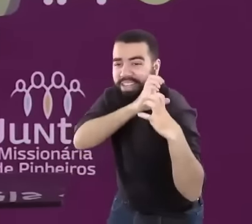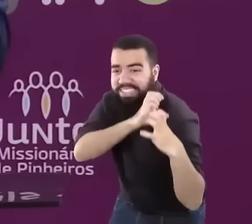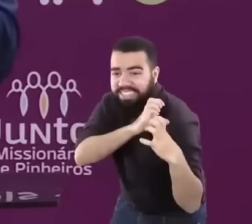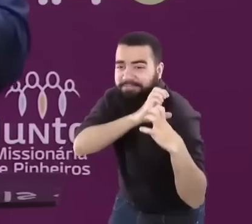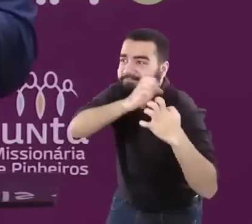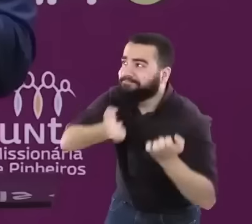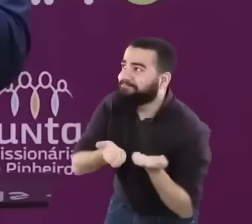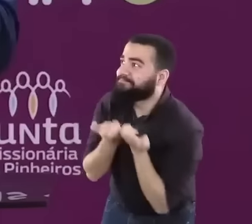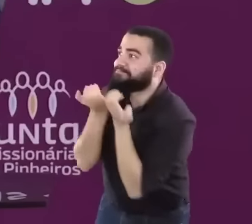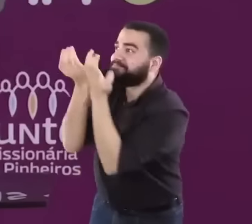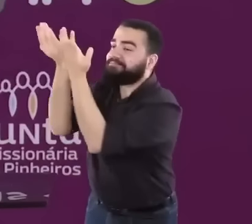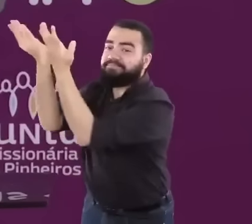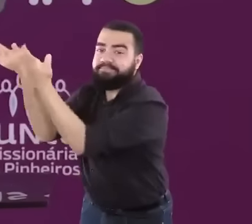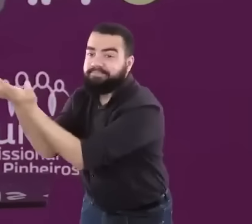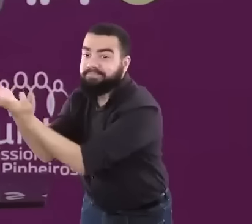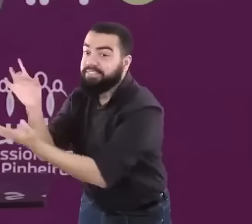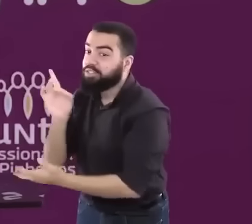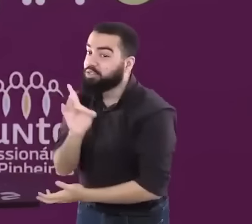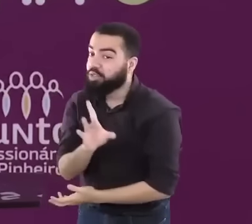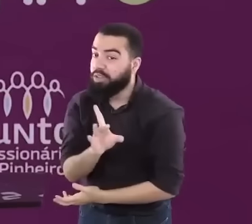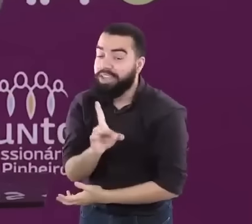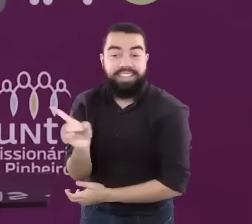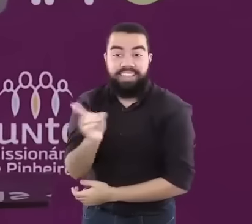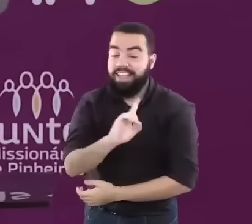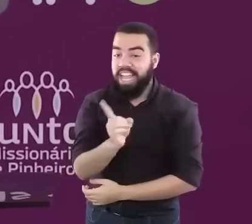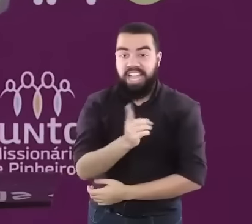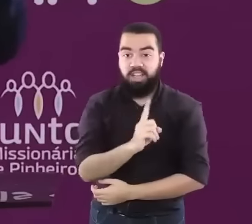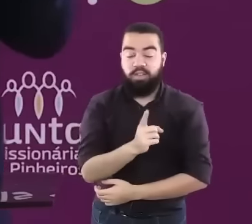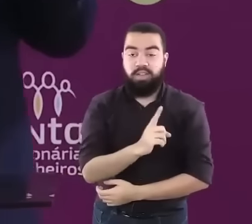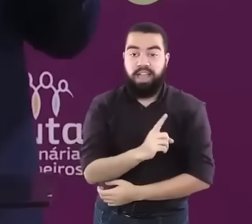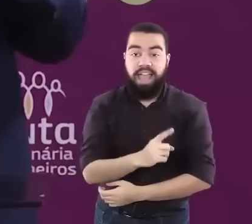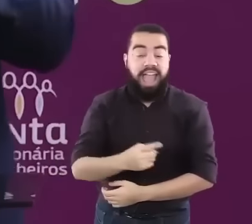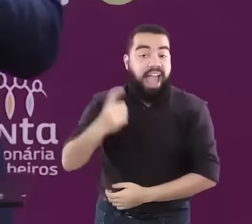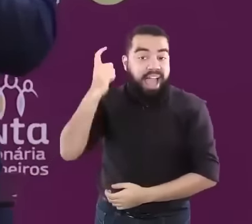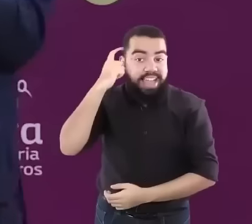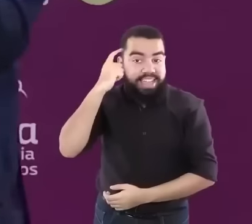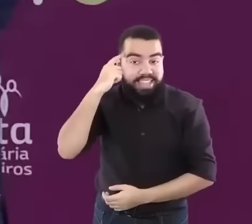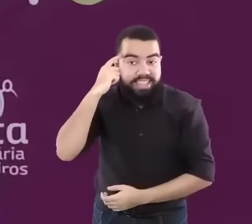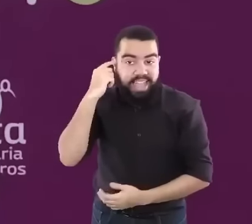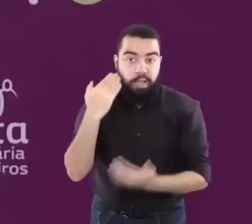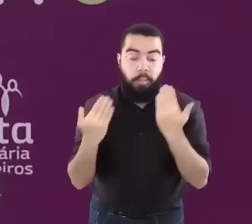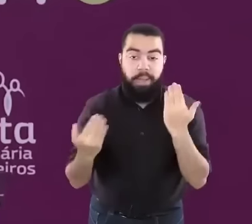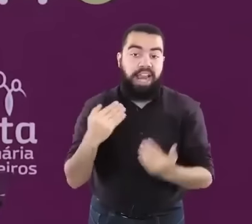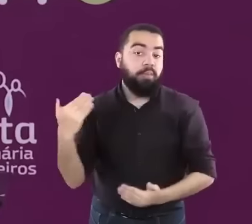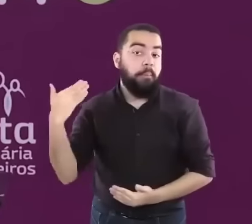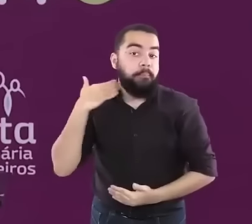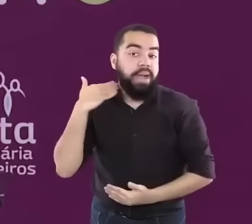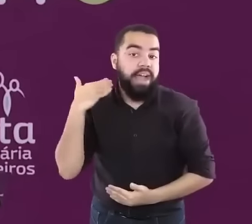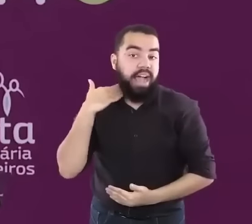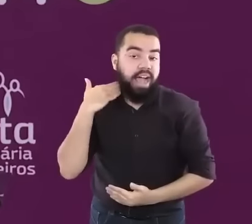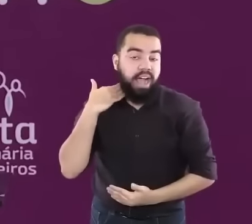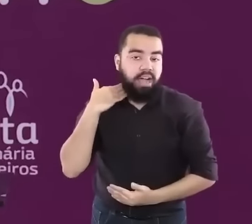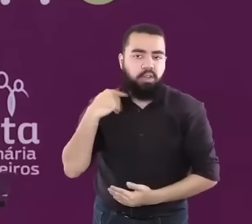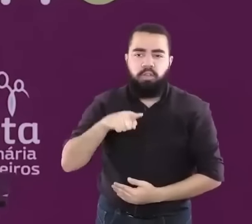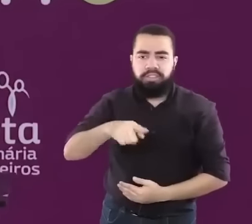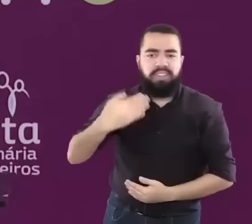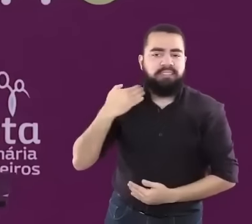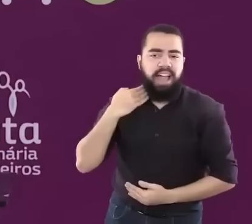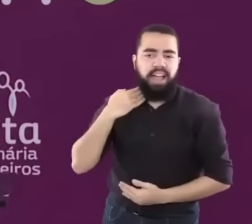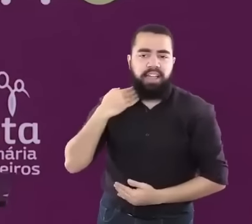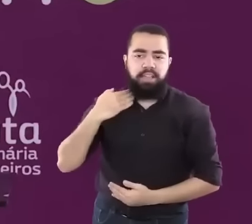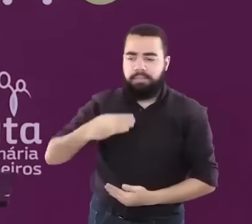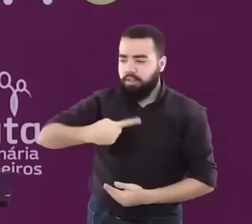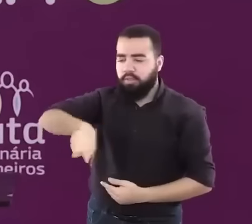Deus mas a ideia aqui é bancária entregar aqui é depositar em confiança Quando você vai ao banco e você